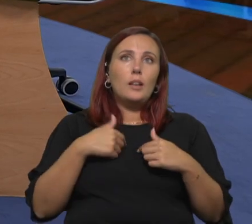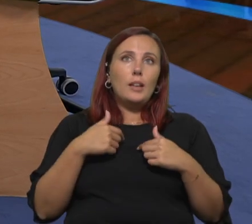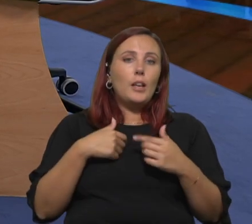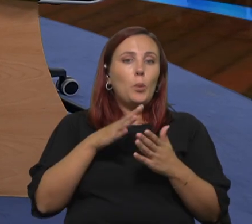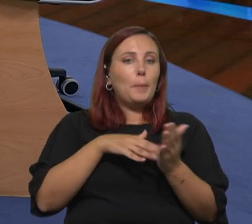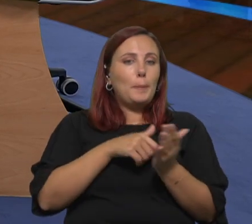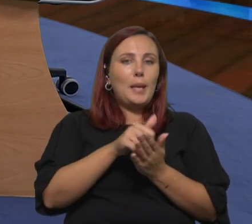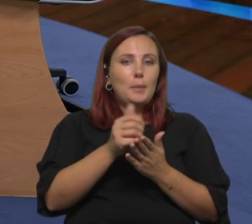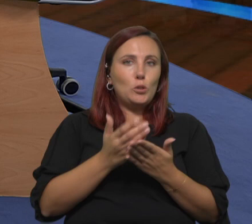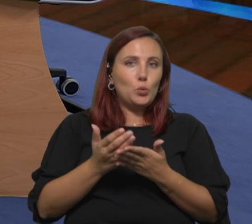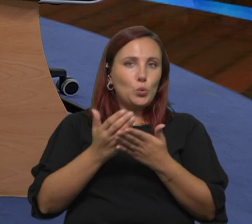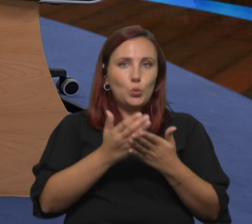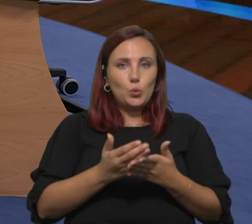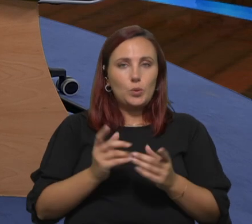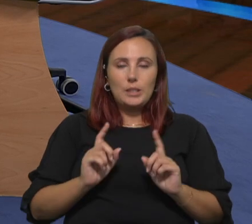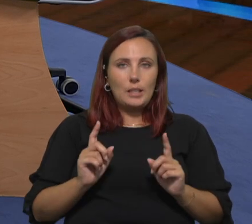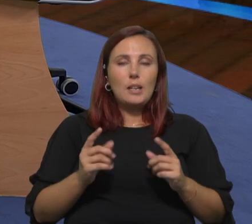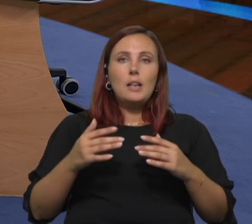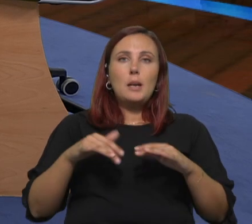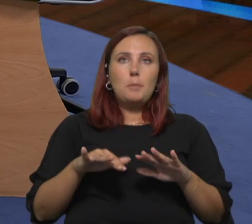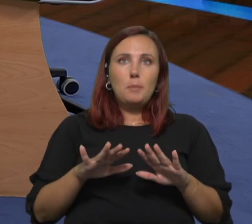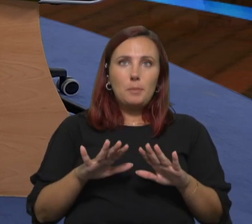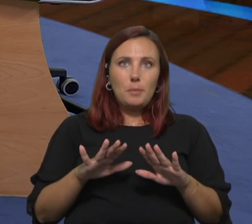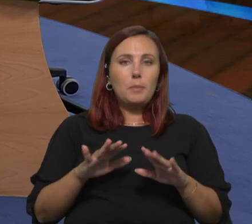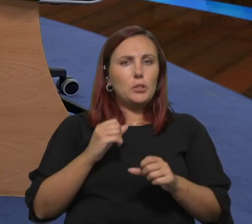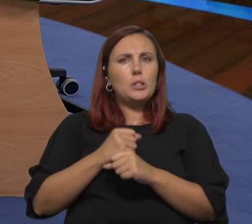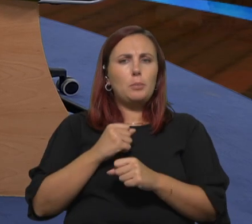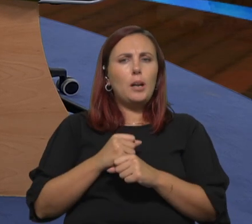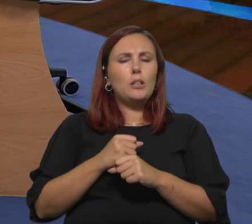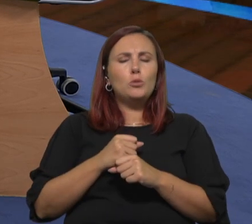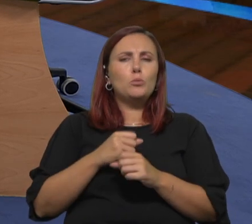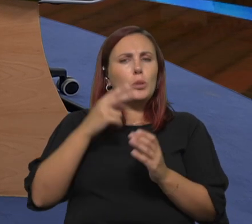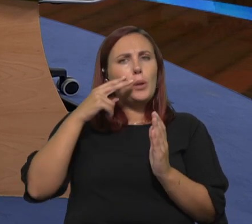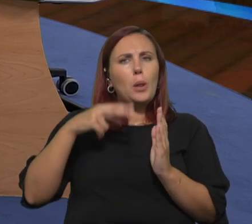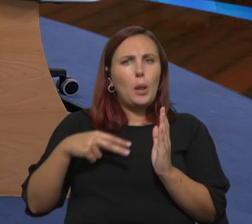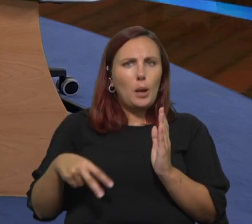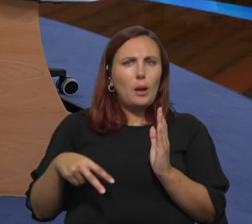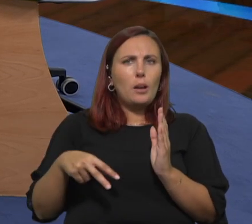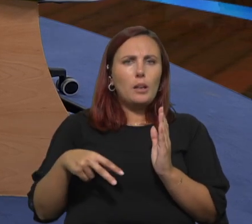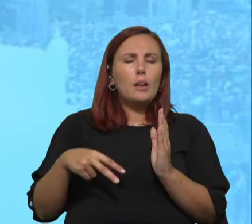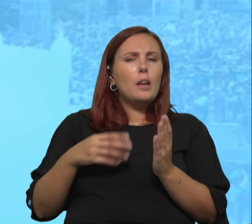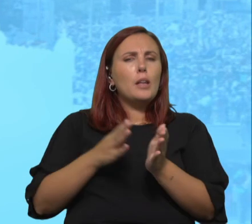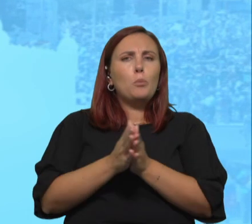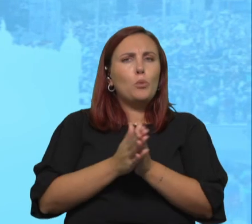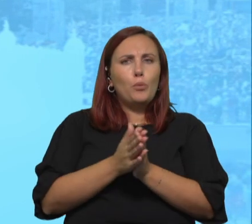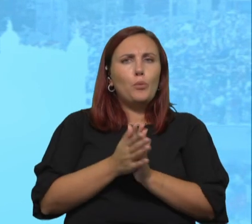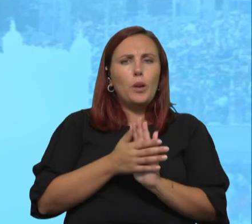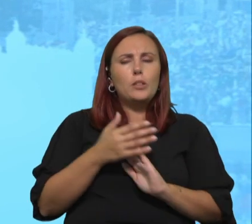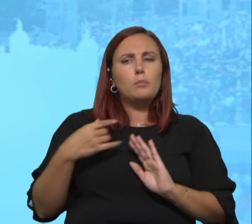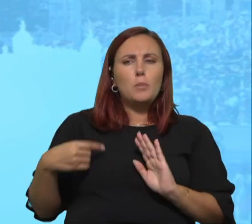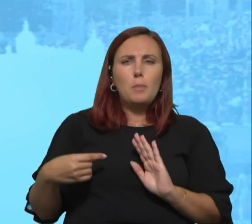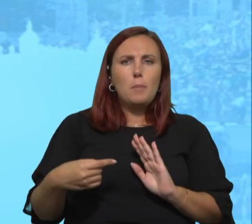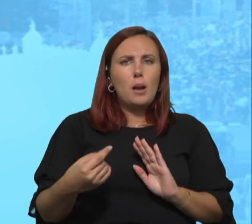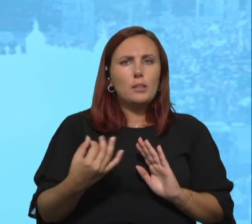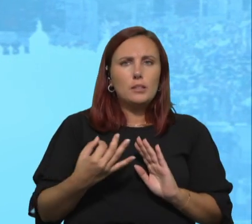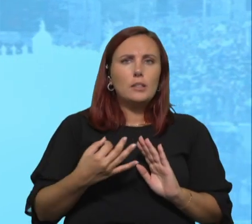biblista, mas trabalho esta Sagrada Escritura e leio e saboreio todos os dias. É